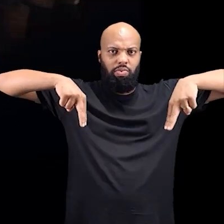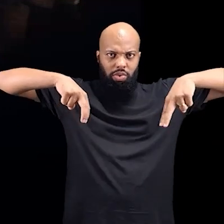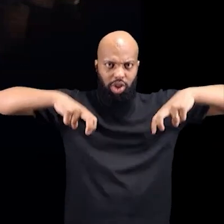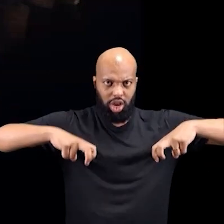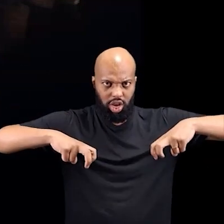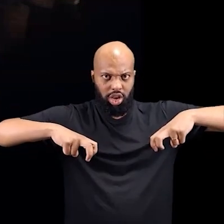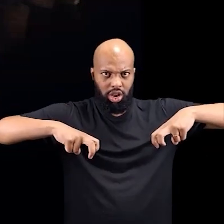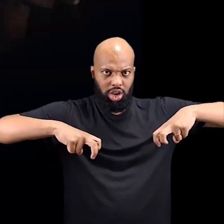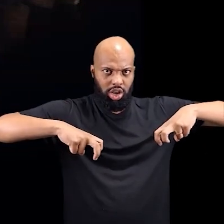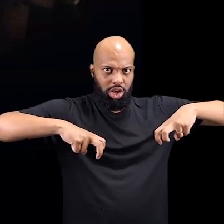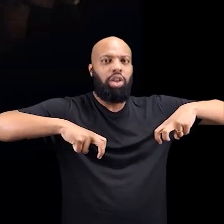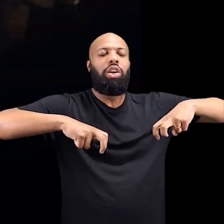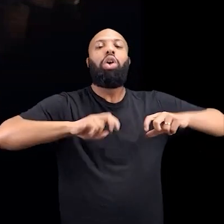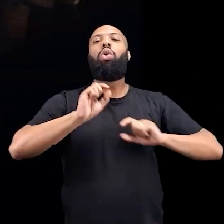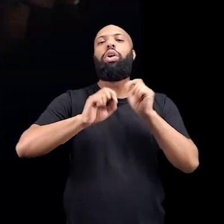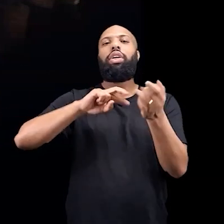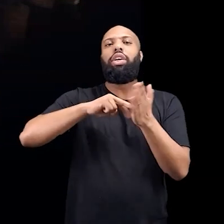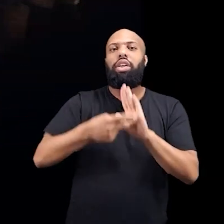de